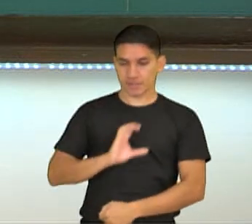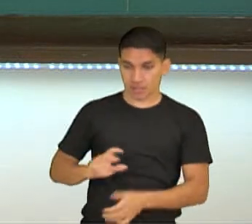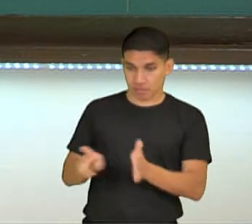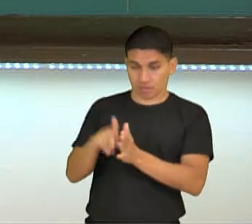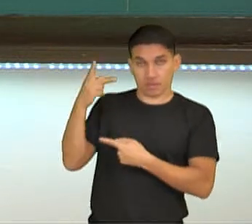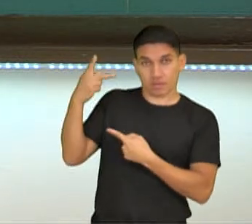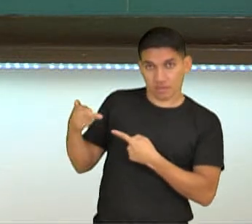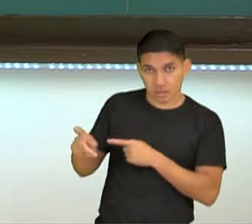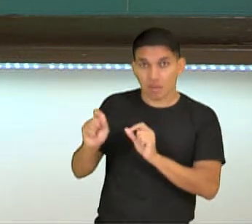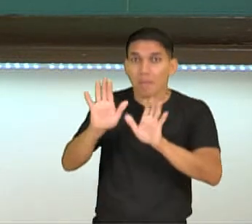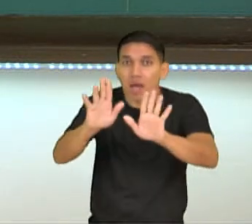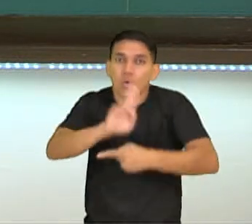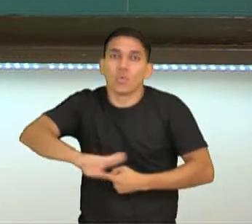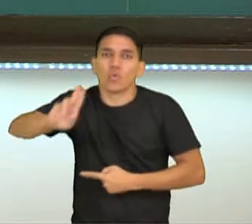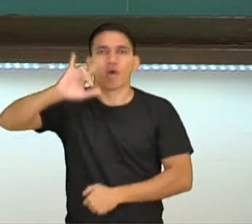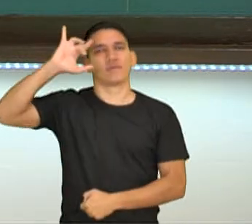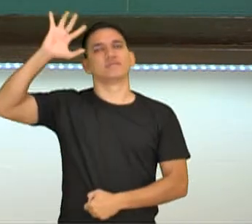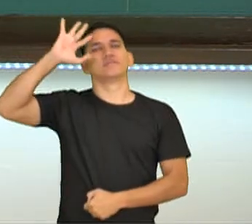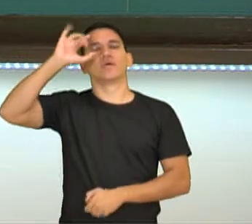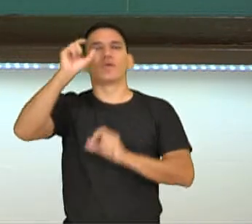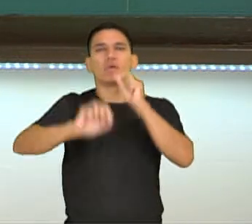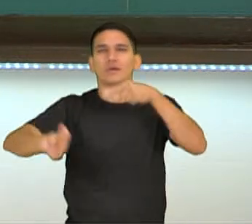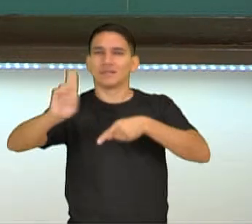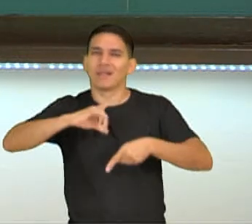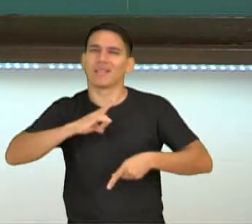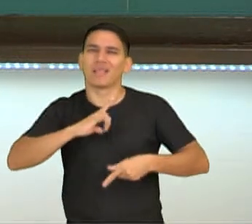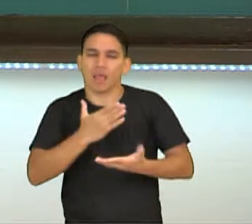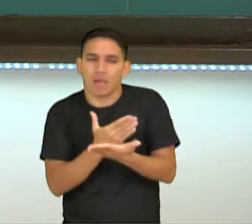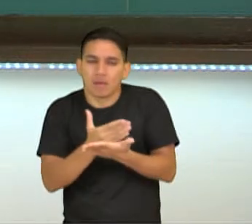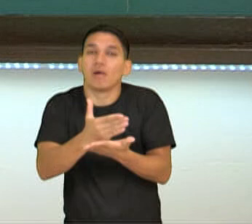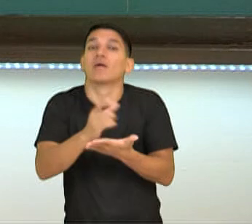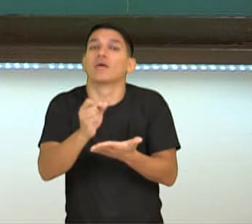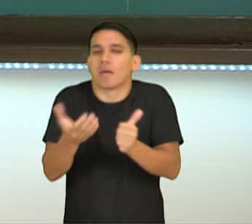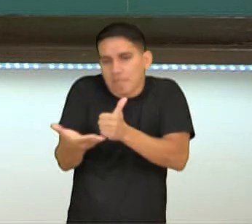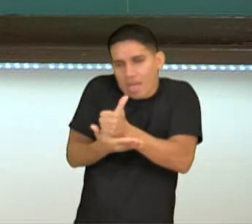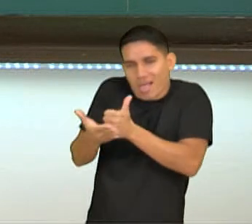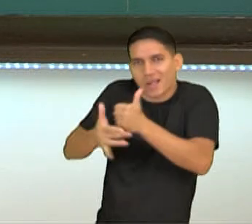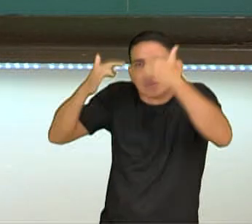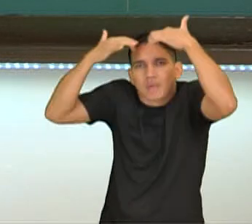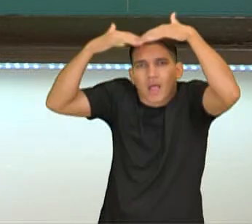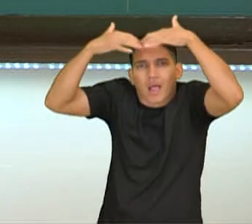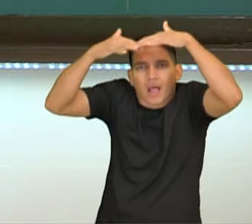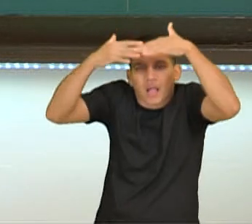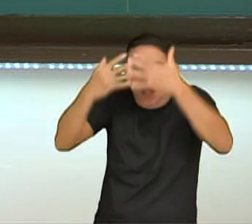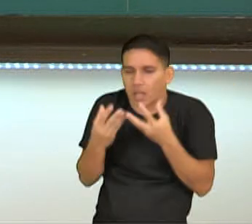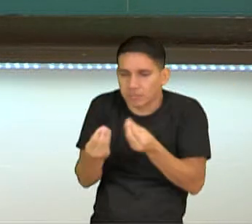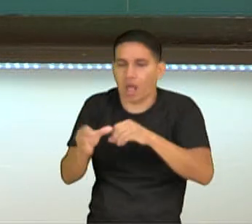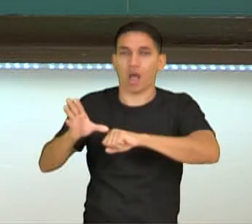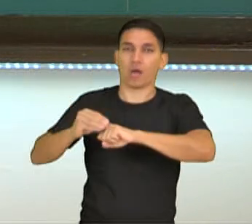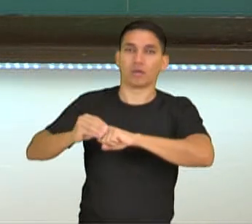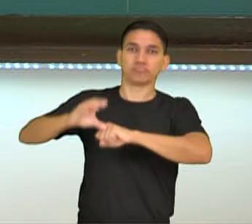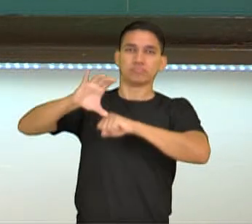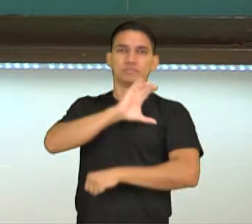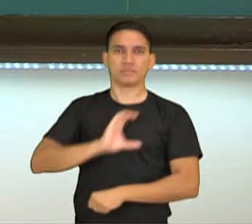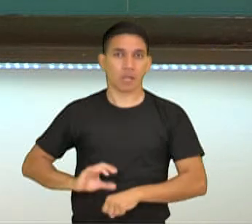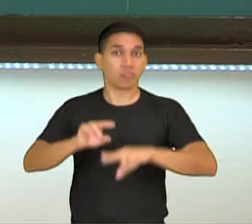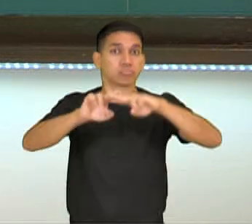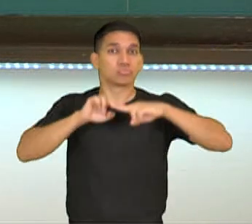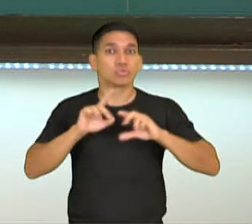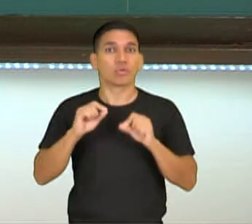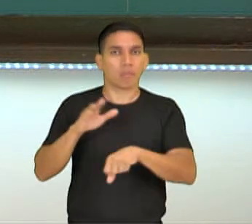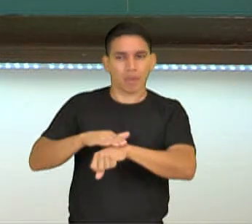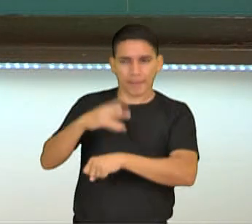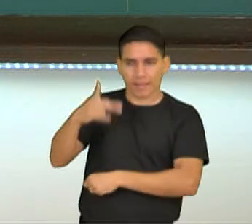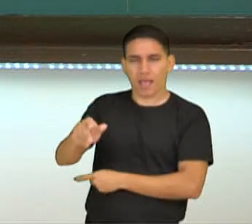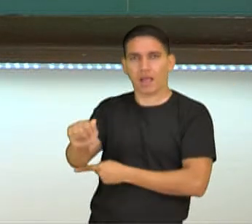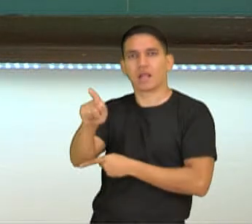mas utilizando a filosofia para dar essa base racional ao conhecimento cristão. Então, por isso que nesse momento, tanto Agostinho